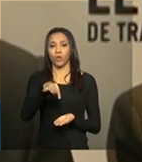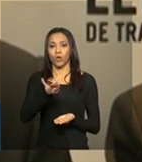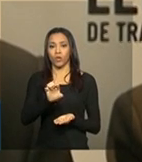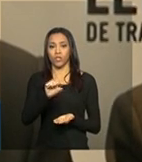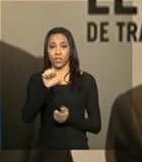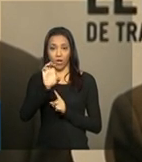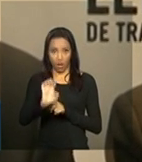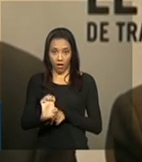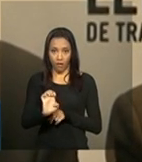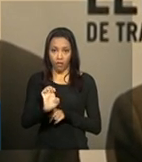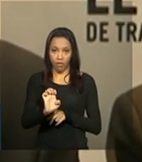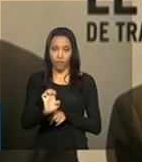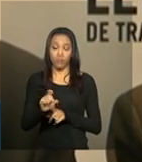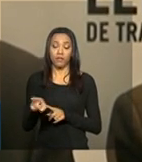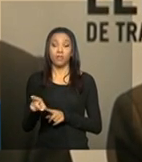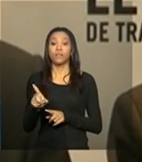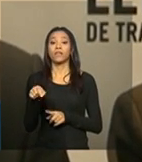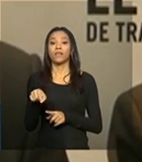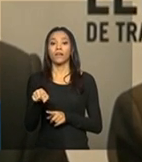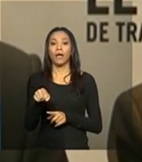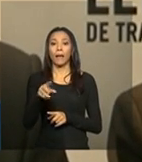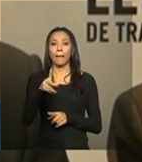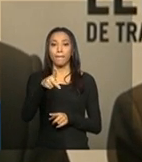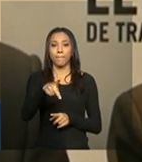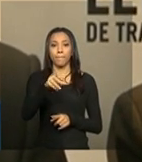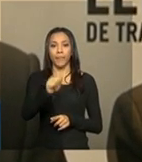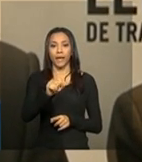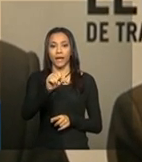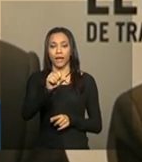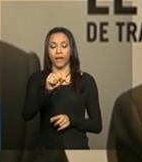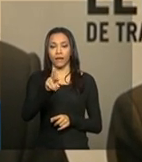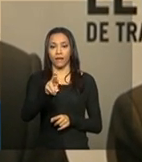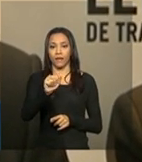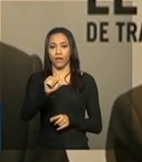vencedor o consórcio Paraíso, constituído pela Elecnor com